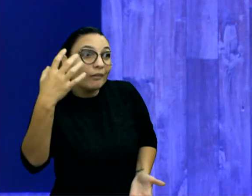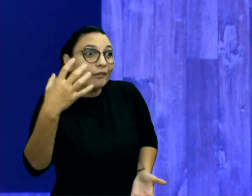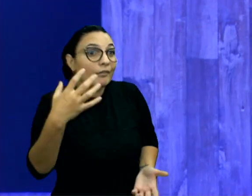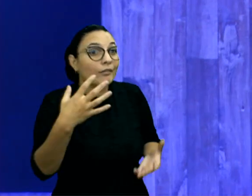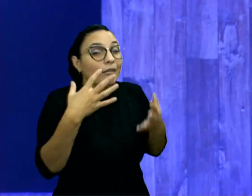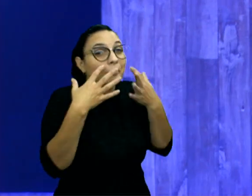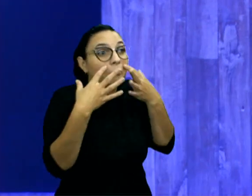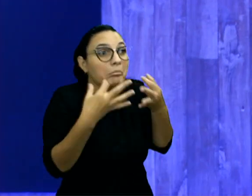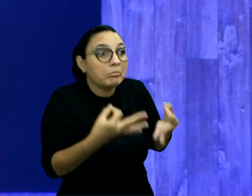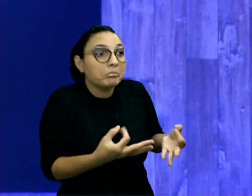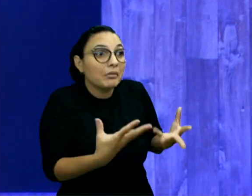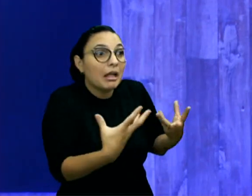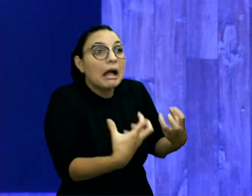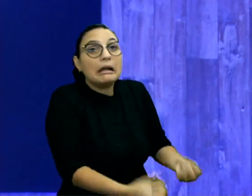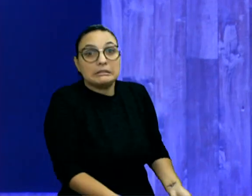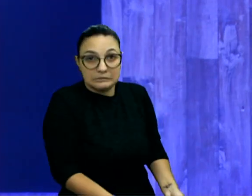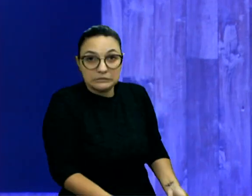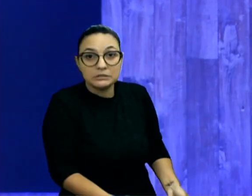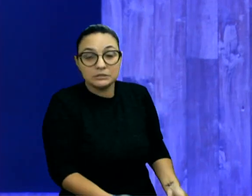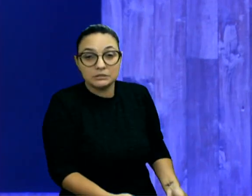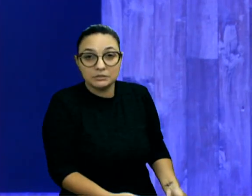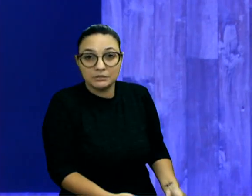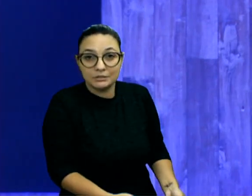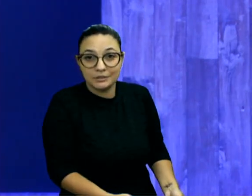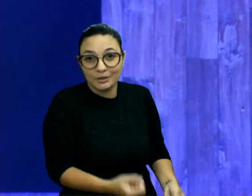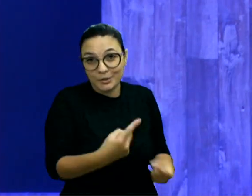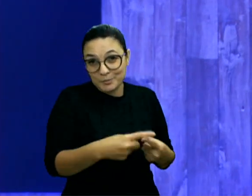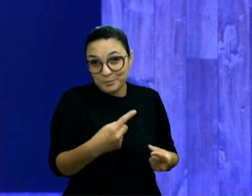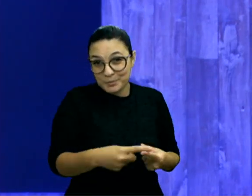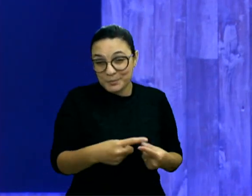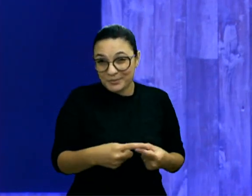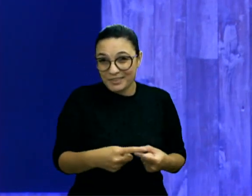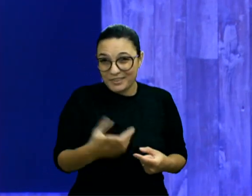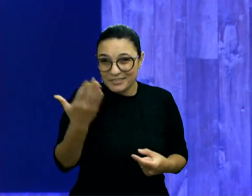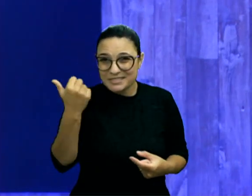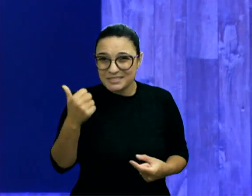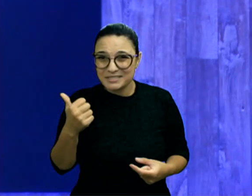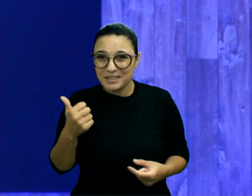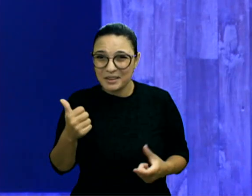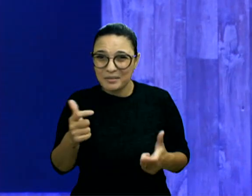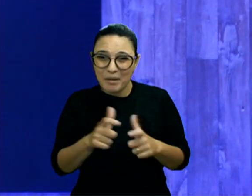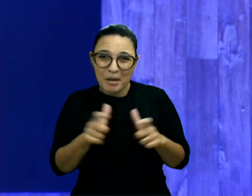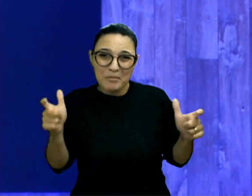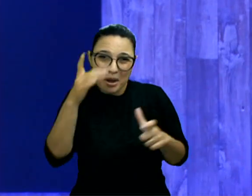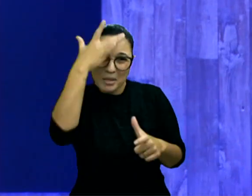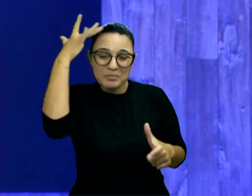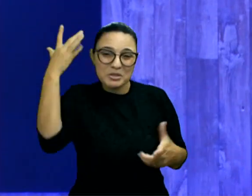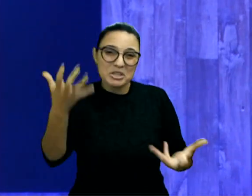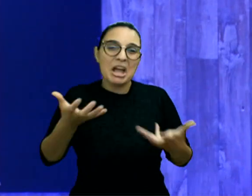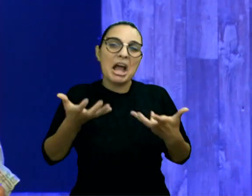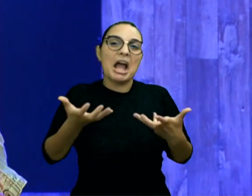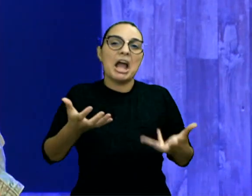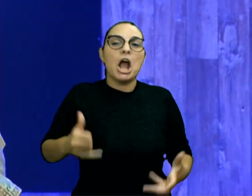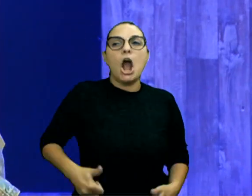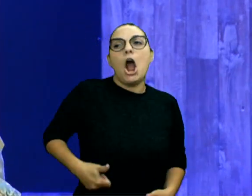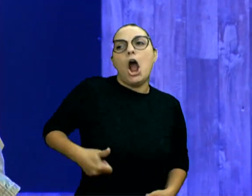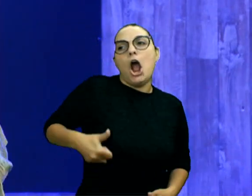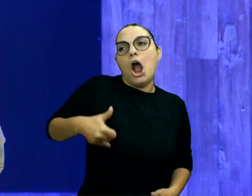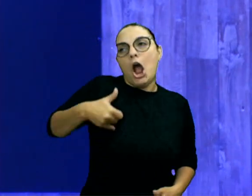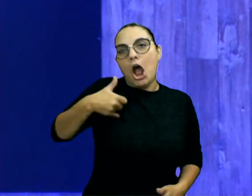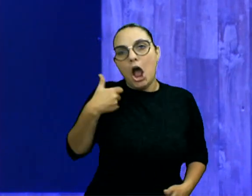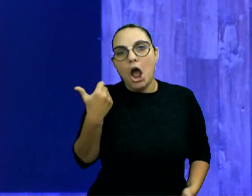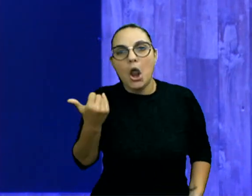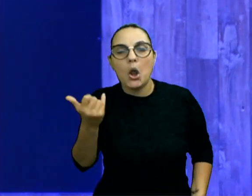quer ser exaltado, gloriado, glorificado, quem não quer ser aqui na terra assim,